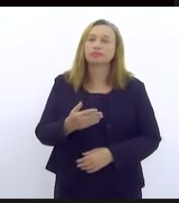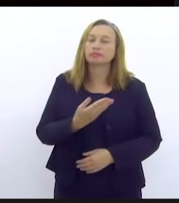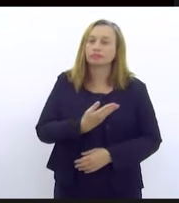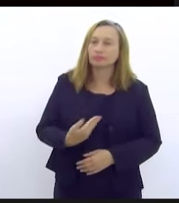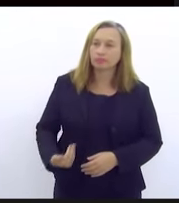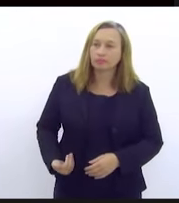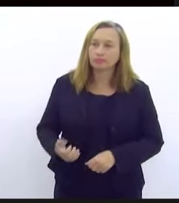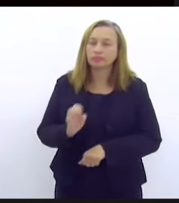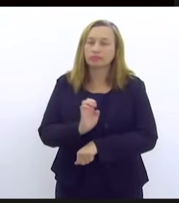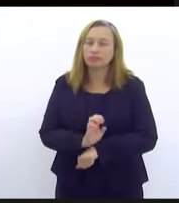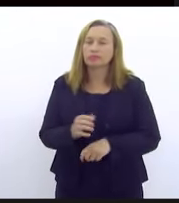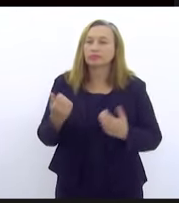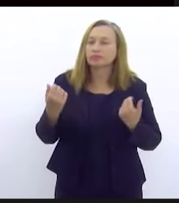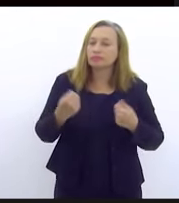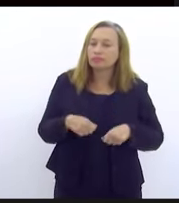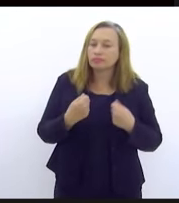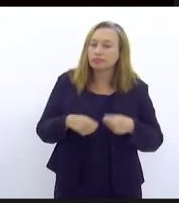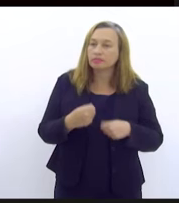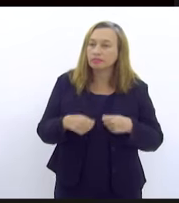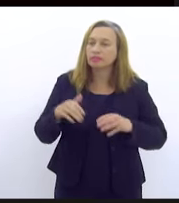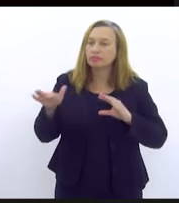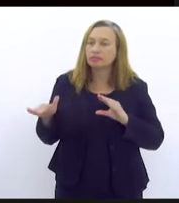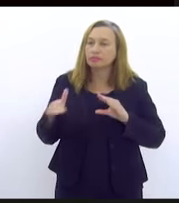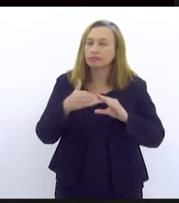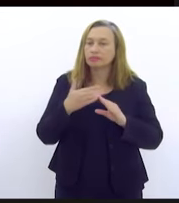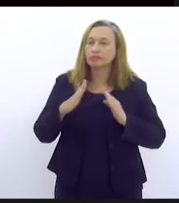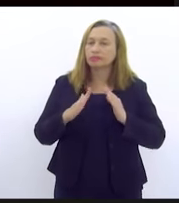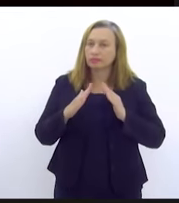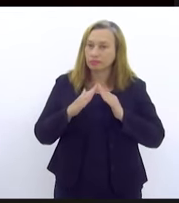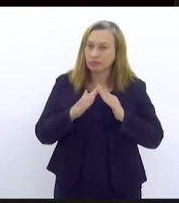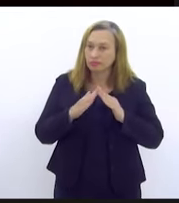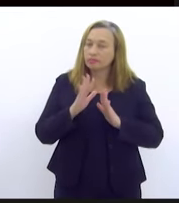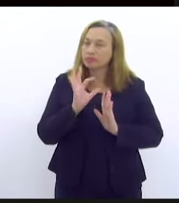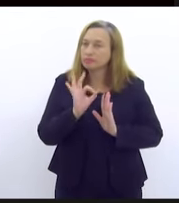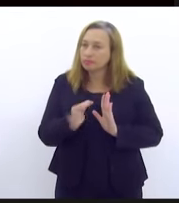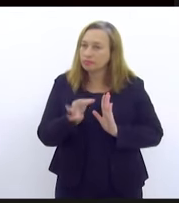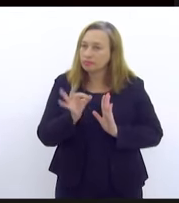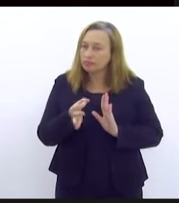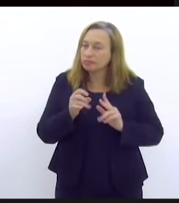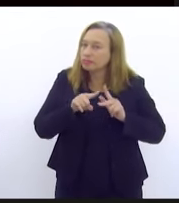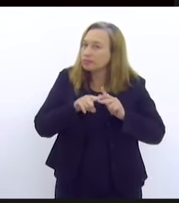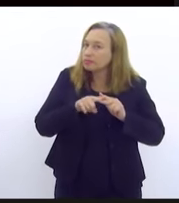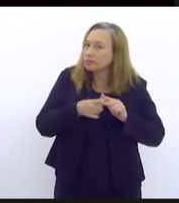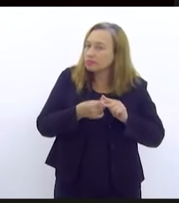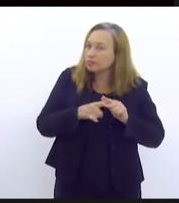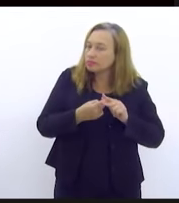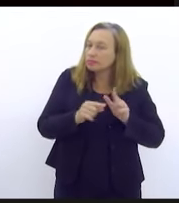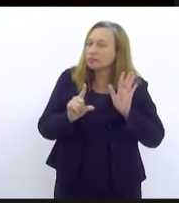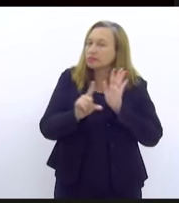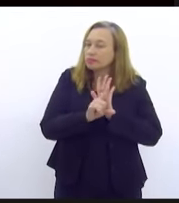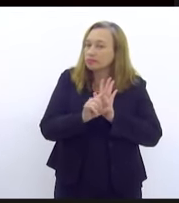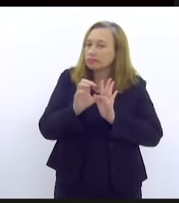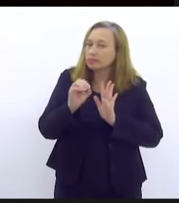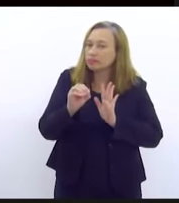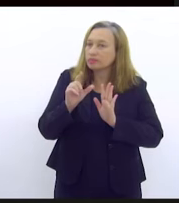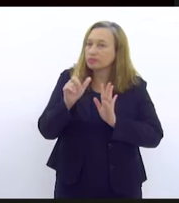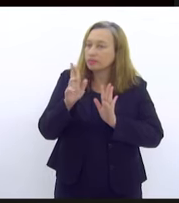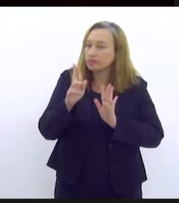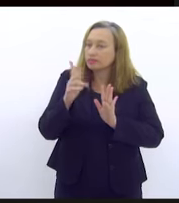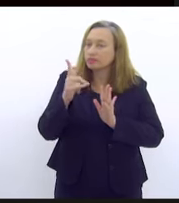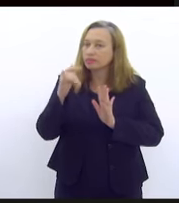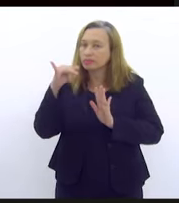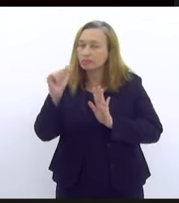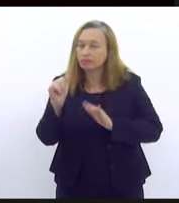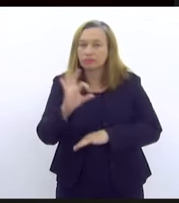Estado necessita mandar para essa casa exatamente a regulamentação da lei orgânica da Polícia